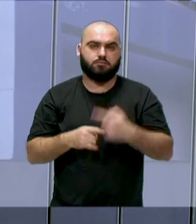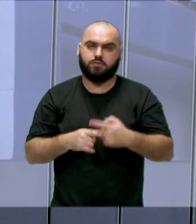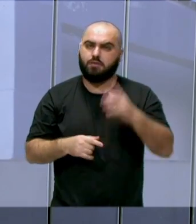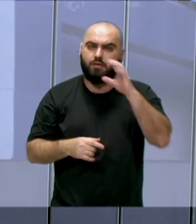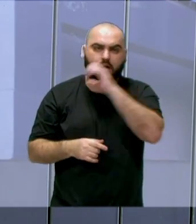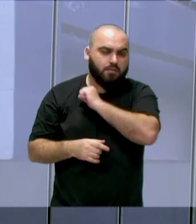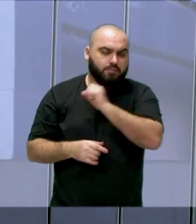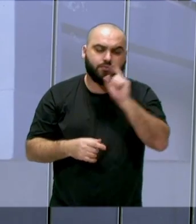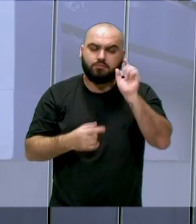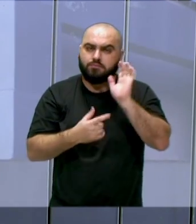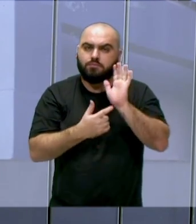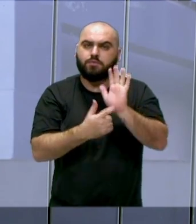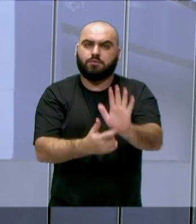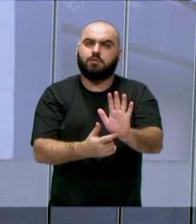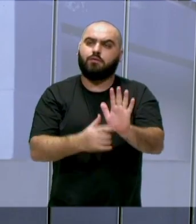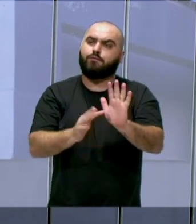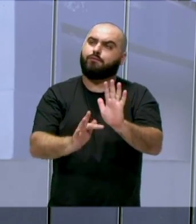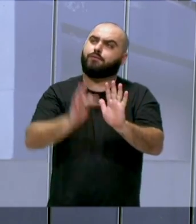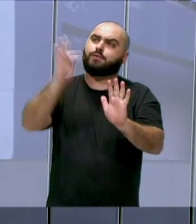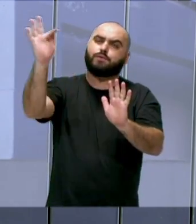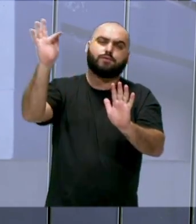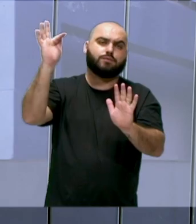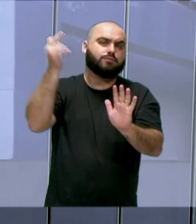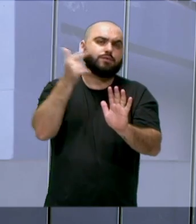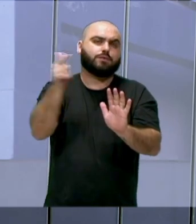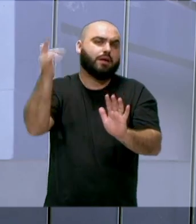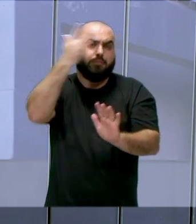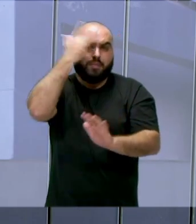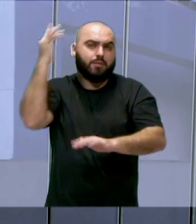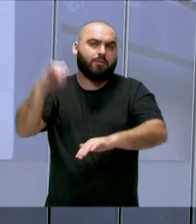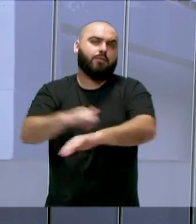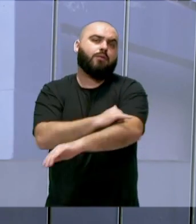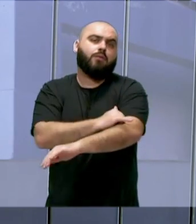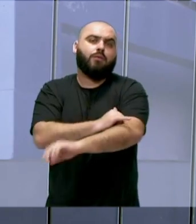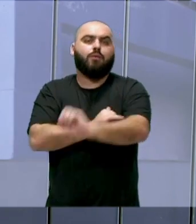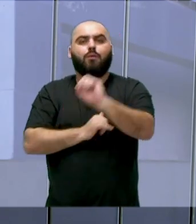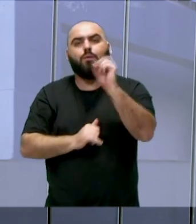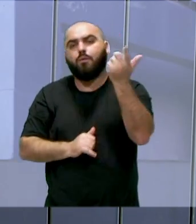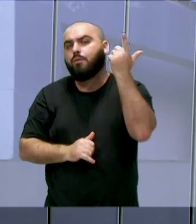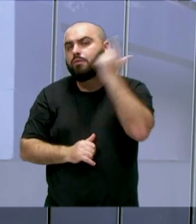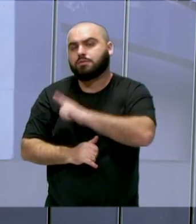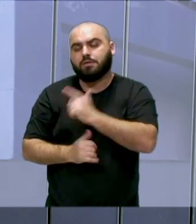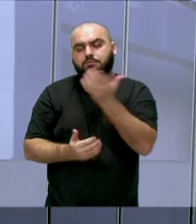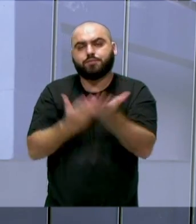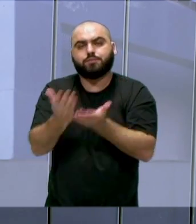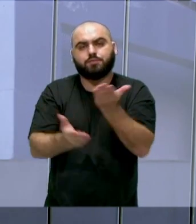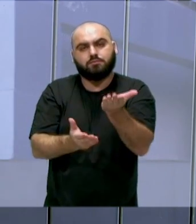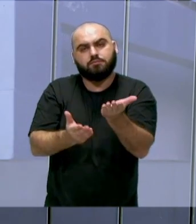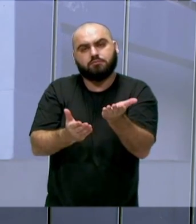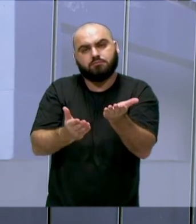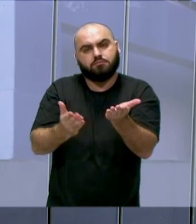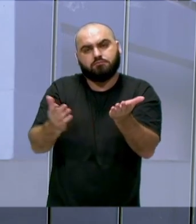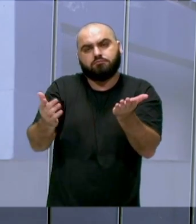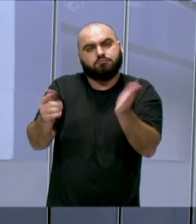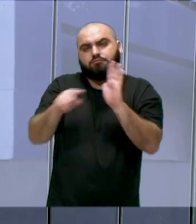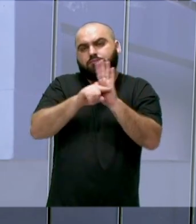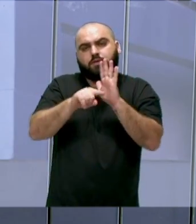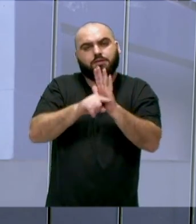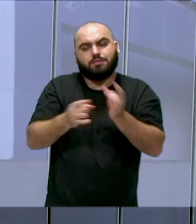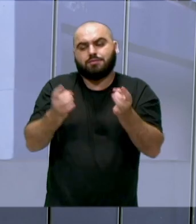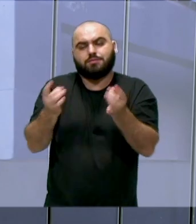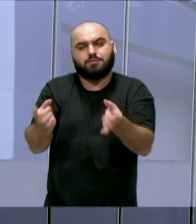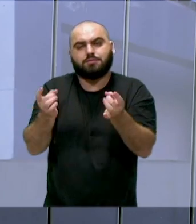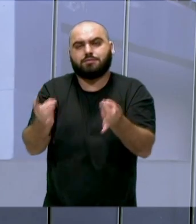cedo identificado, futuramente eu não vou ter um adulto obeso. Ou eu consigo tratá-lo. É menos gasto com a saúde, é menos gasto